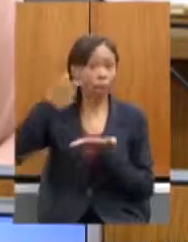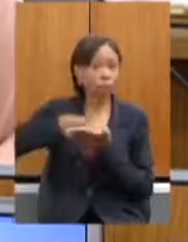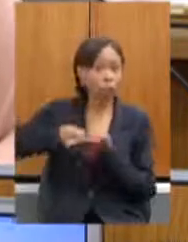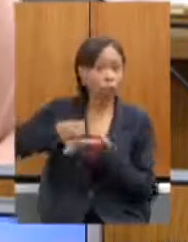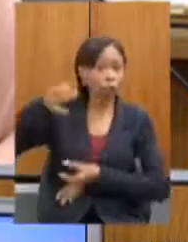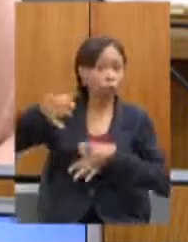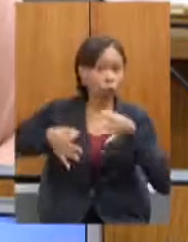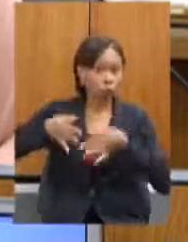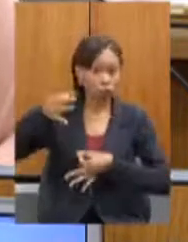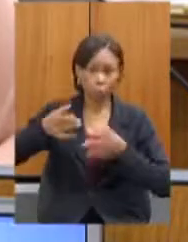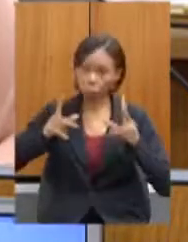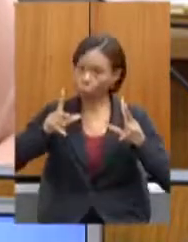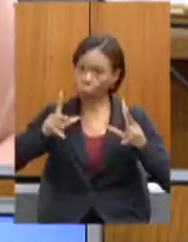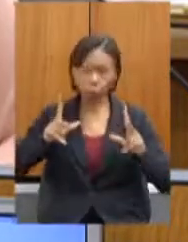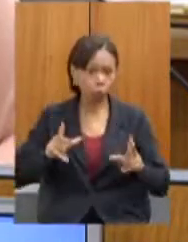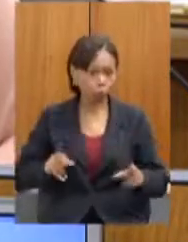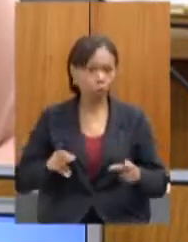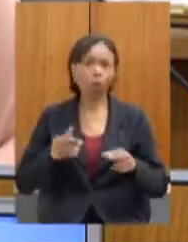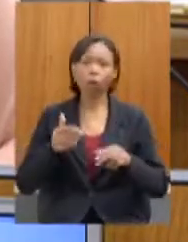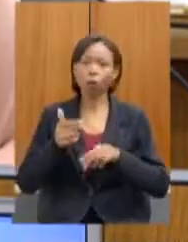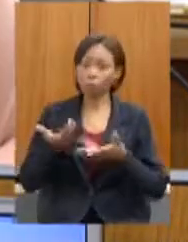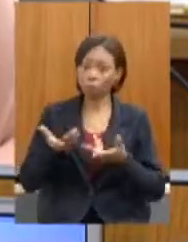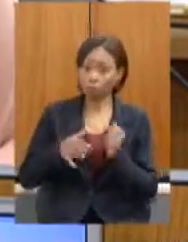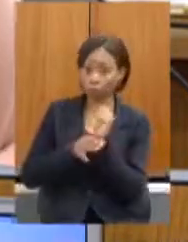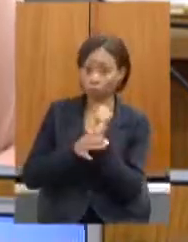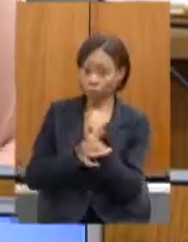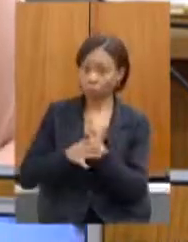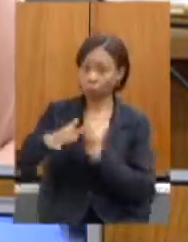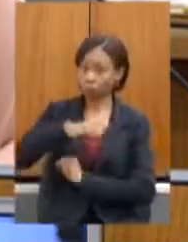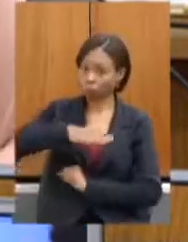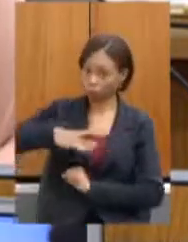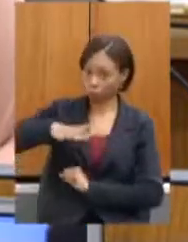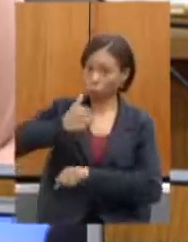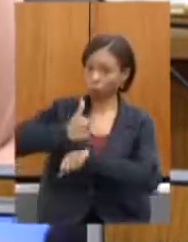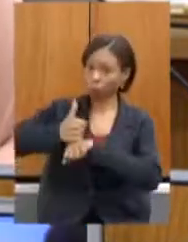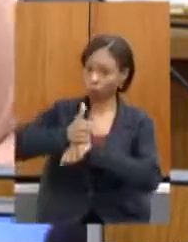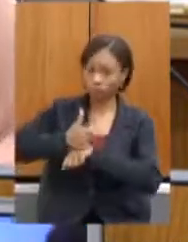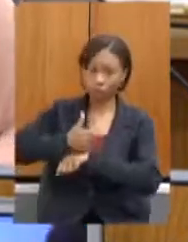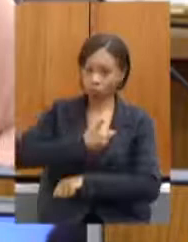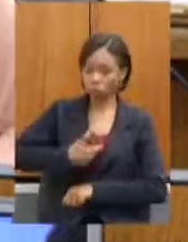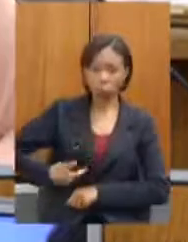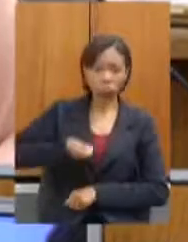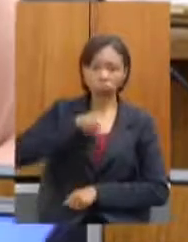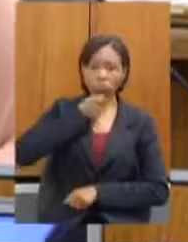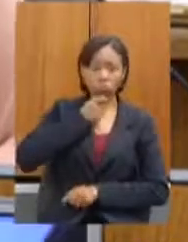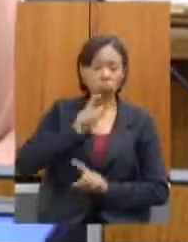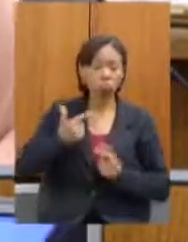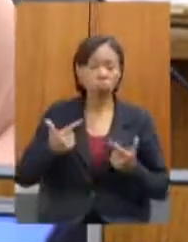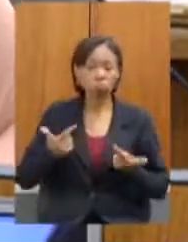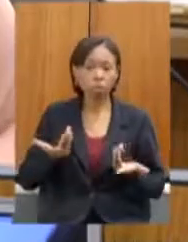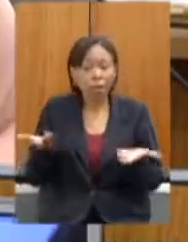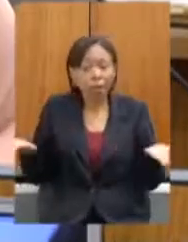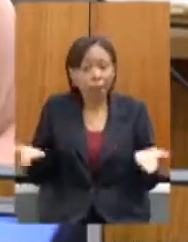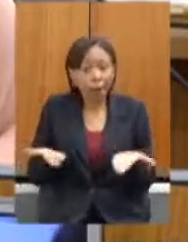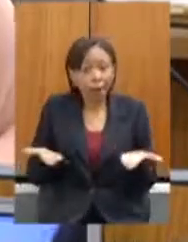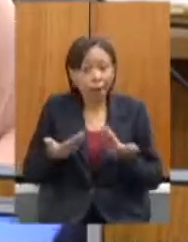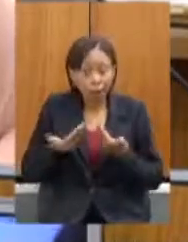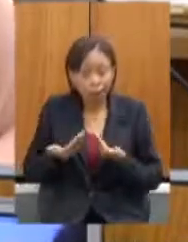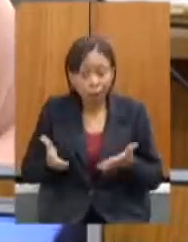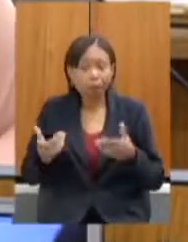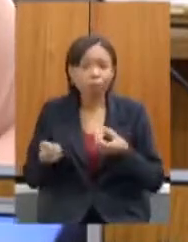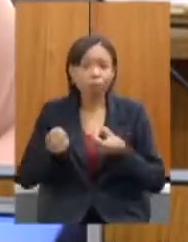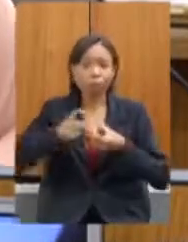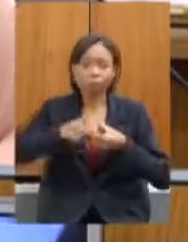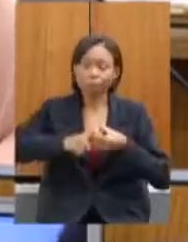condições de segurança para os seus profissionais o estado não garantiu e agora quando ele decidiu o retorno tribunal também determinou